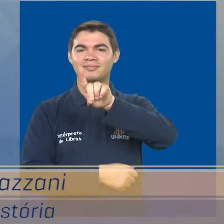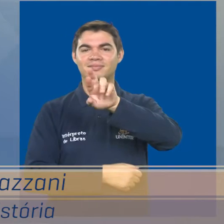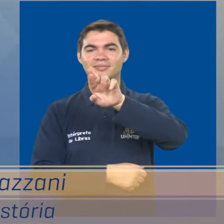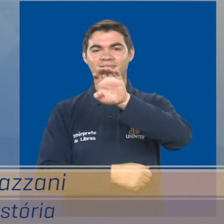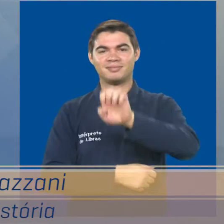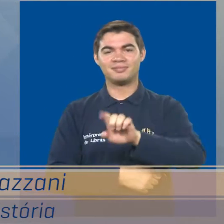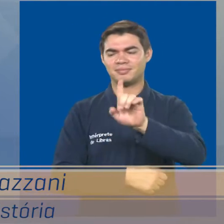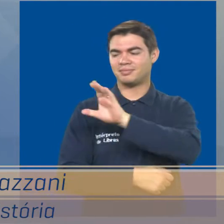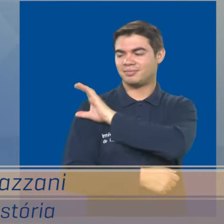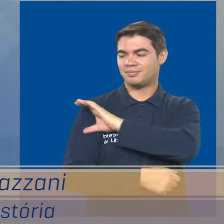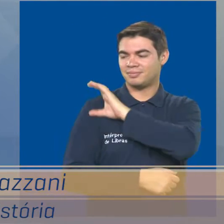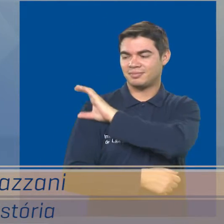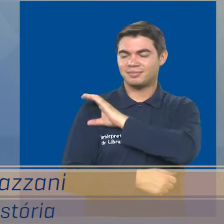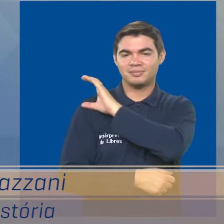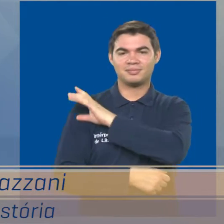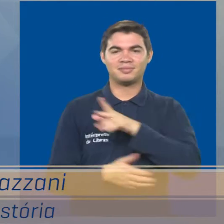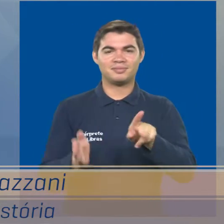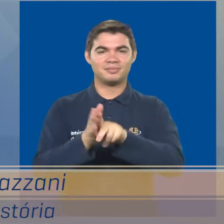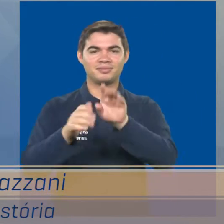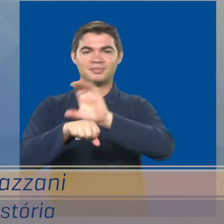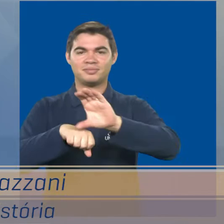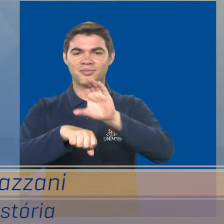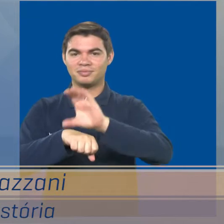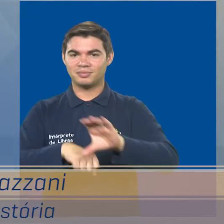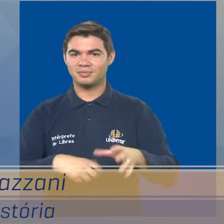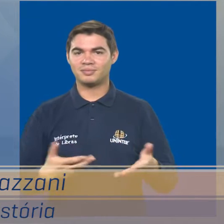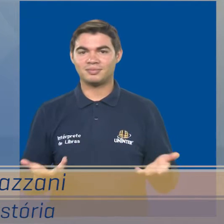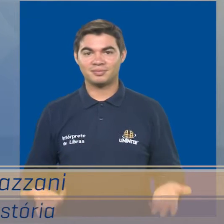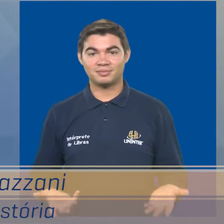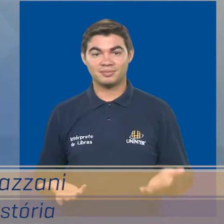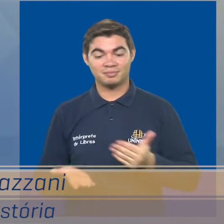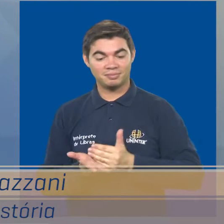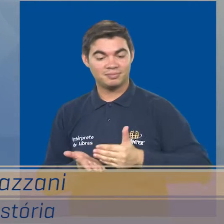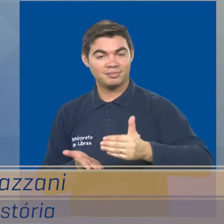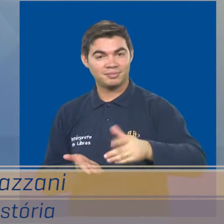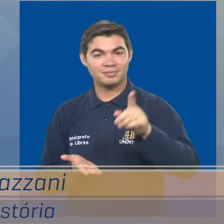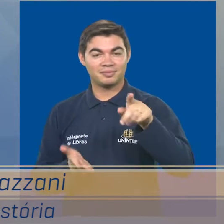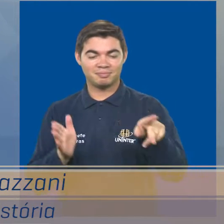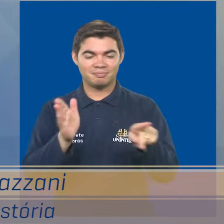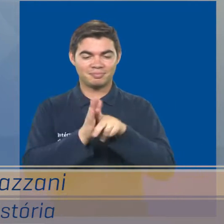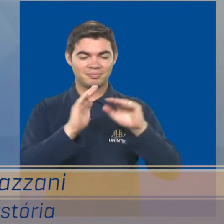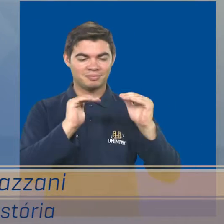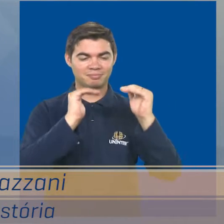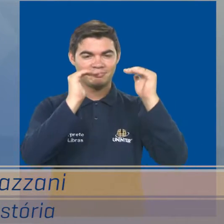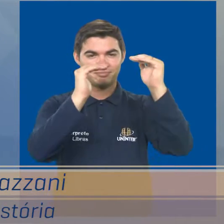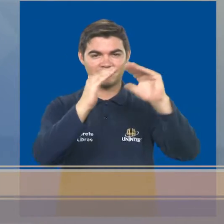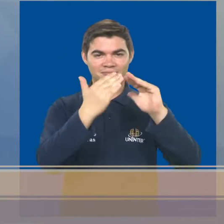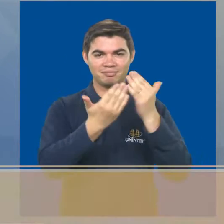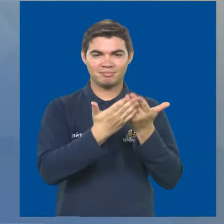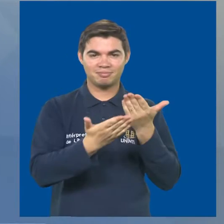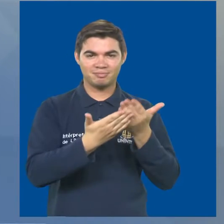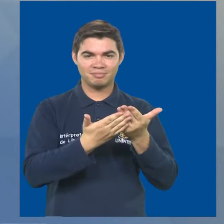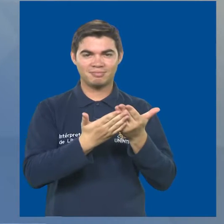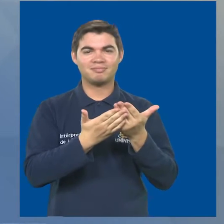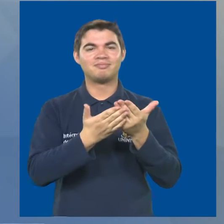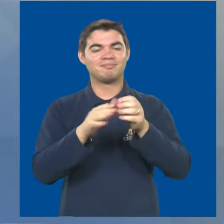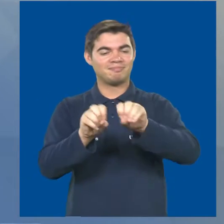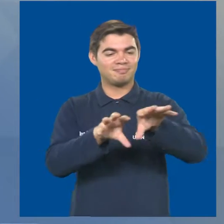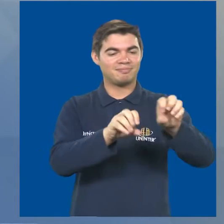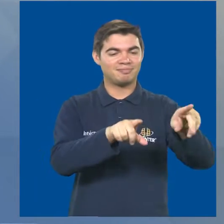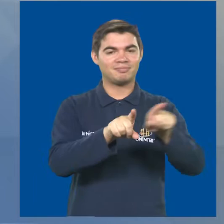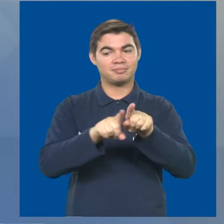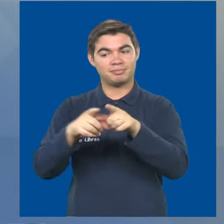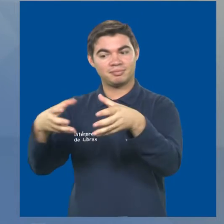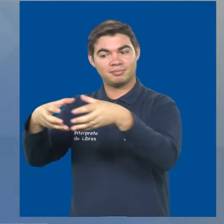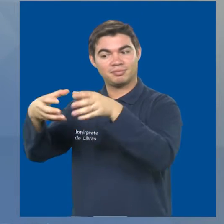coordenador do curso nesta iniciativa da escola superior de educação e do grupo nem